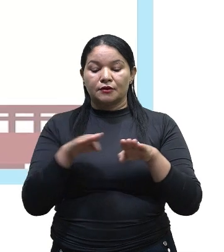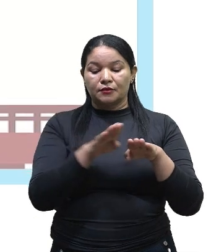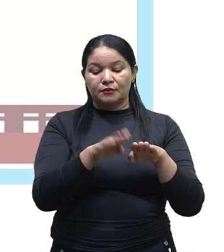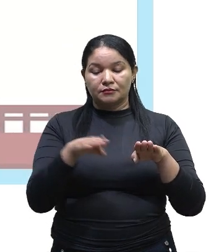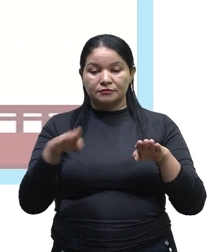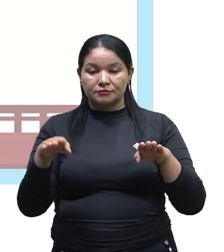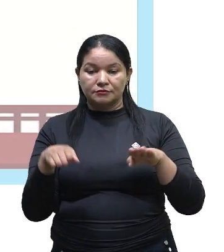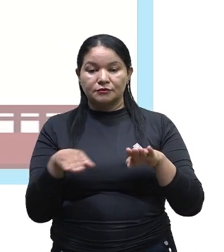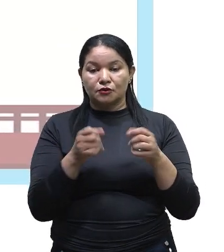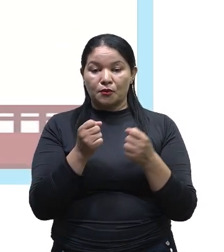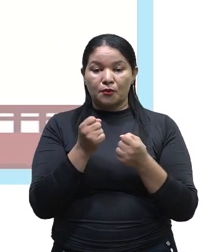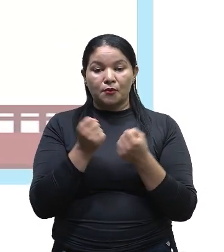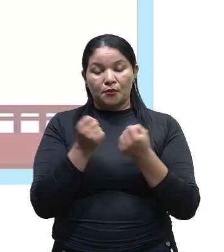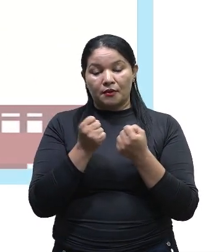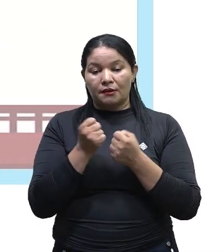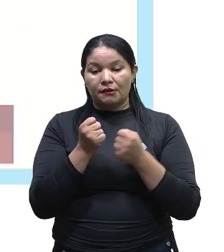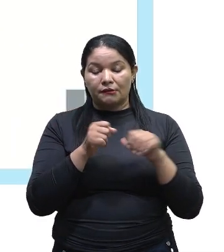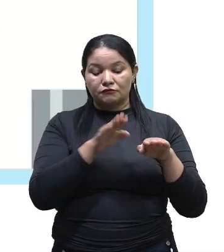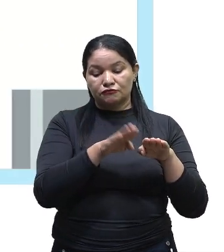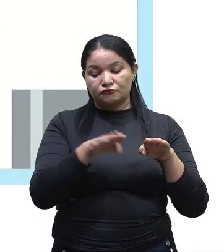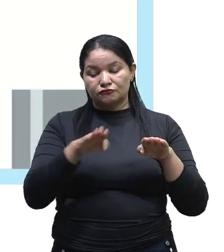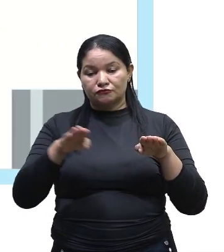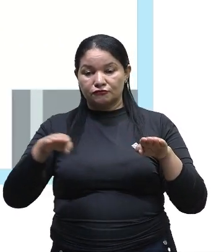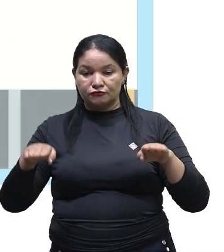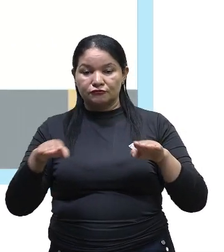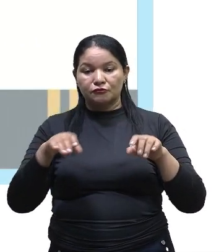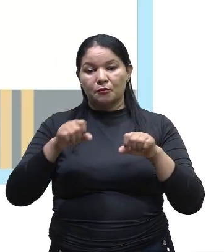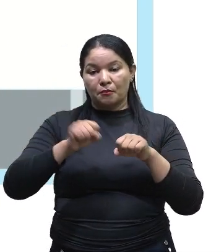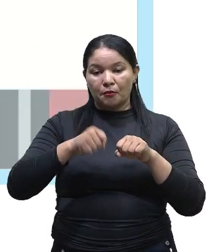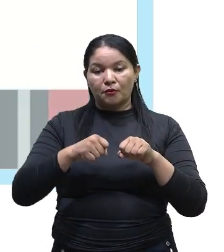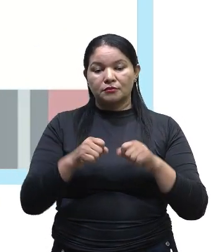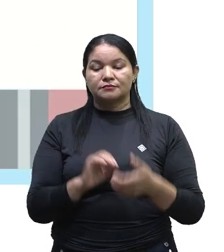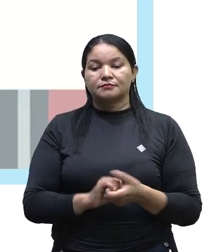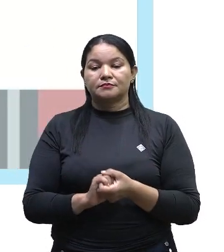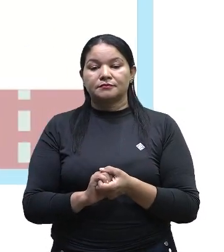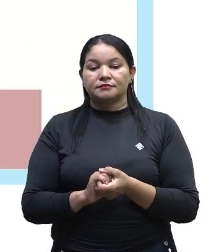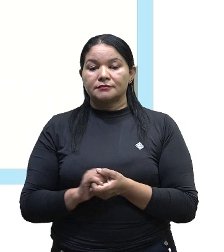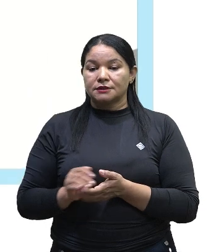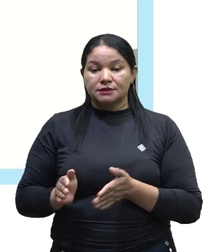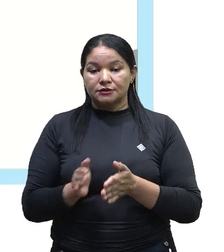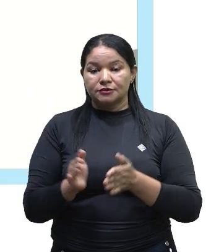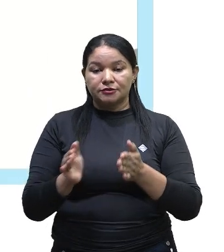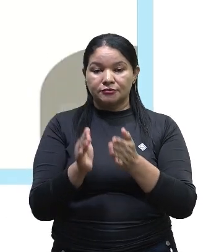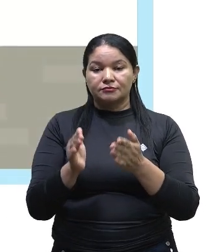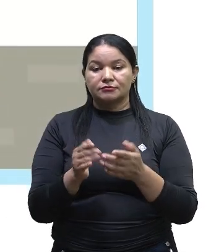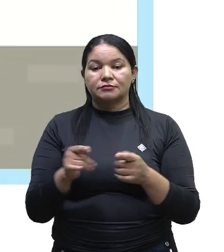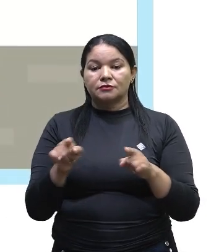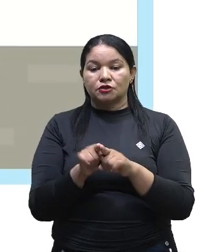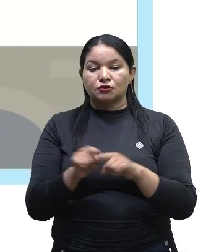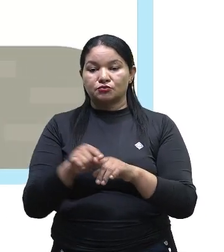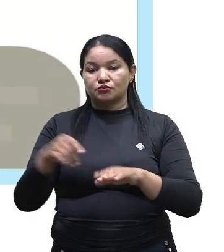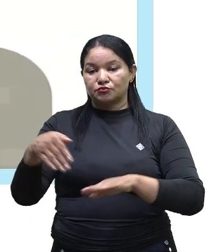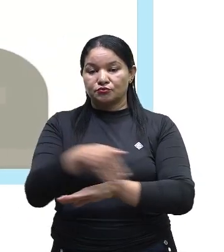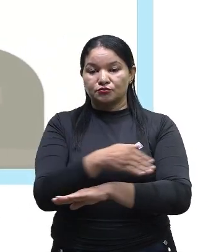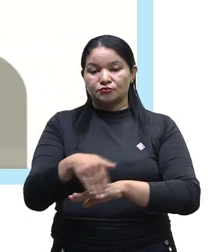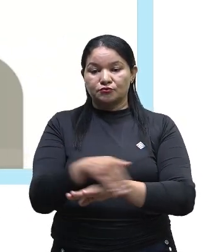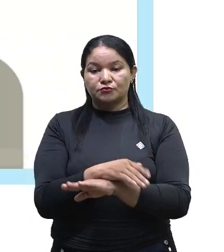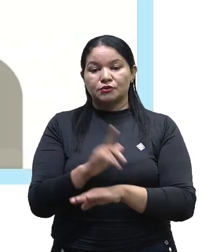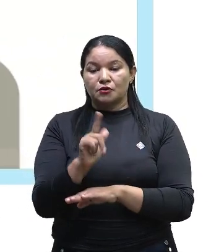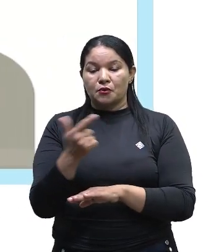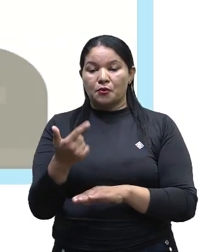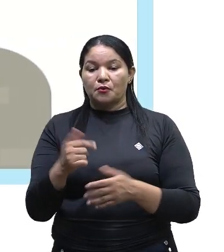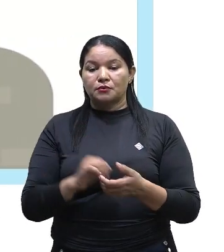deixa todos os nossos carros, motos. La carretera, la autovia e